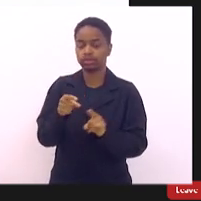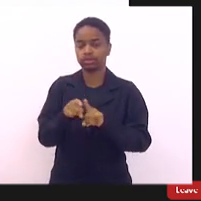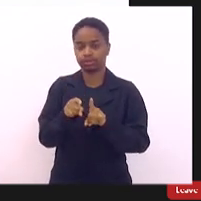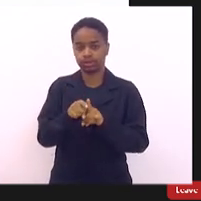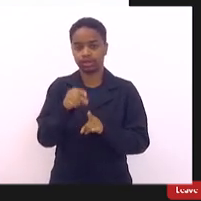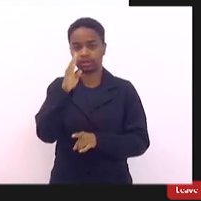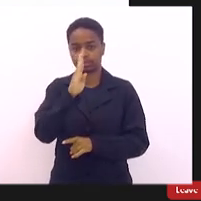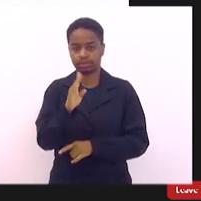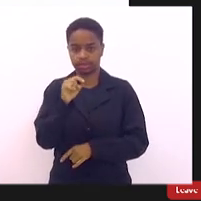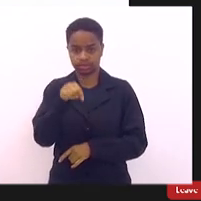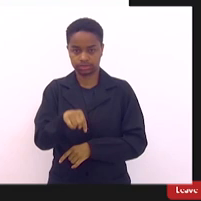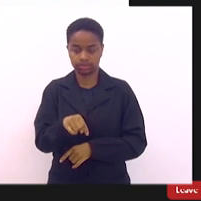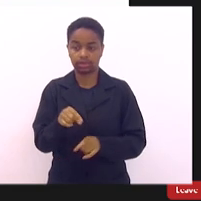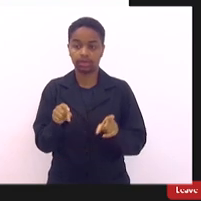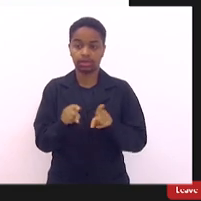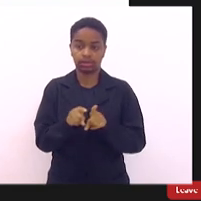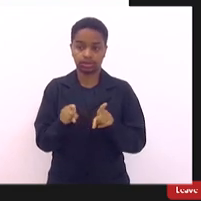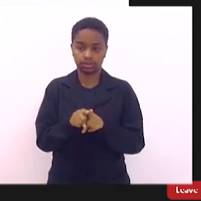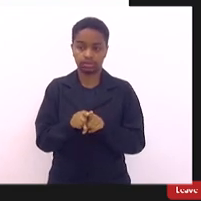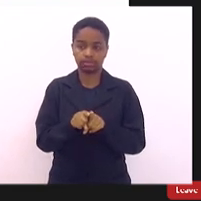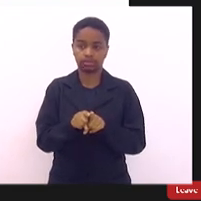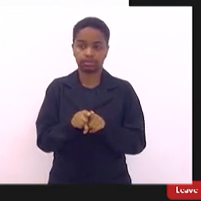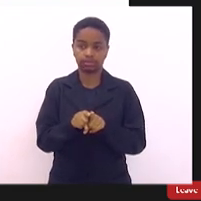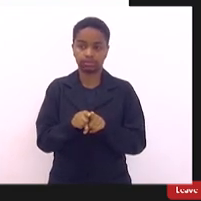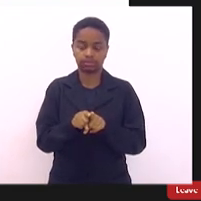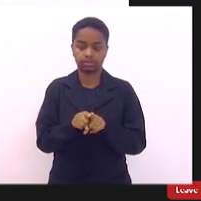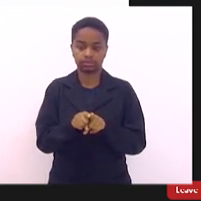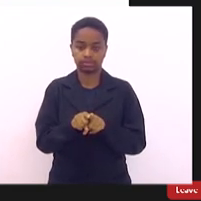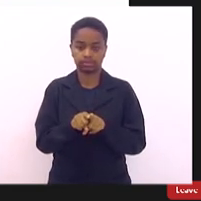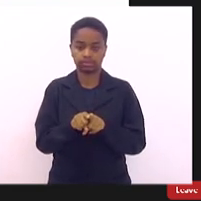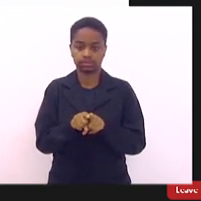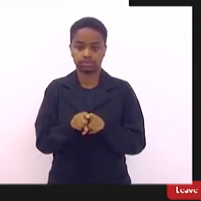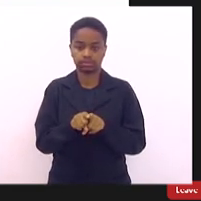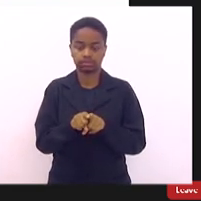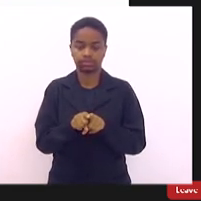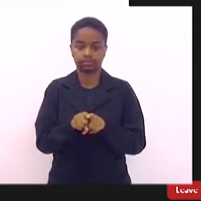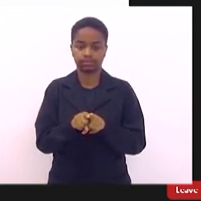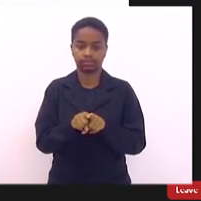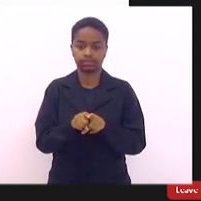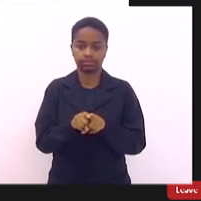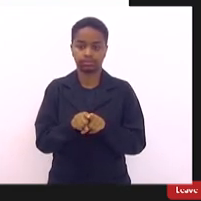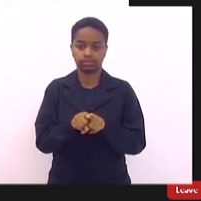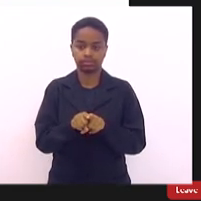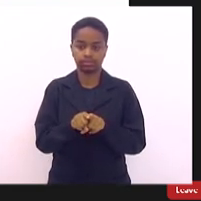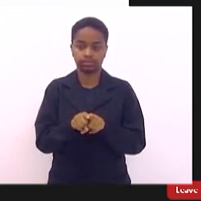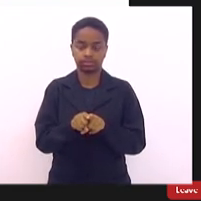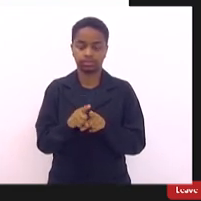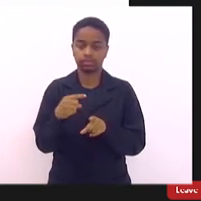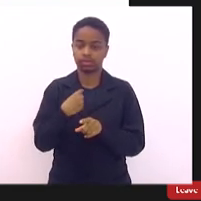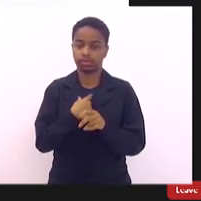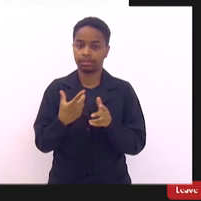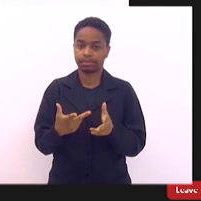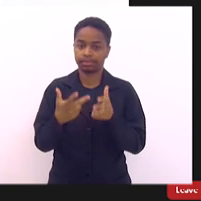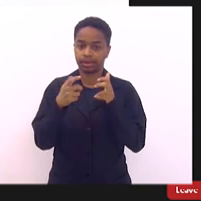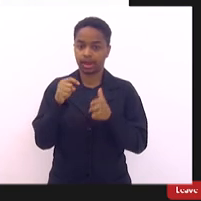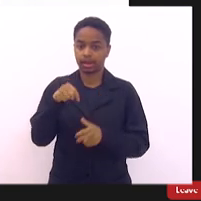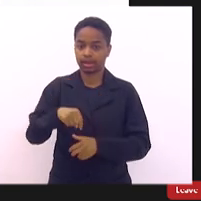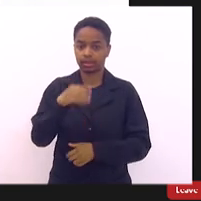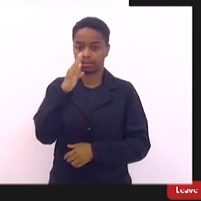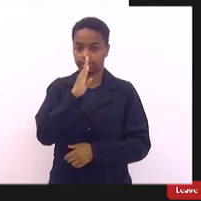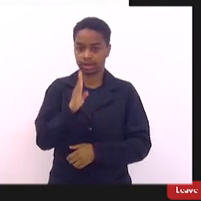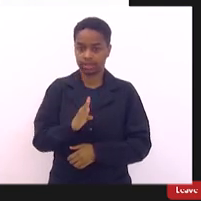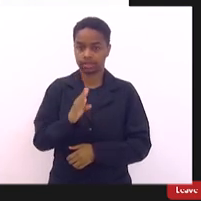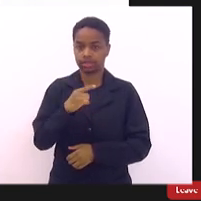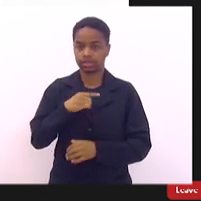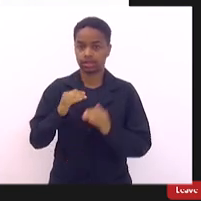Brasil. E também a gente vê que no Brasil tem uma prevalência